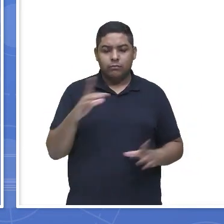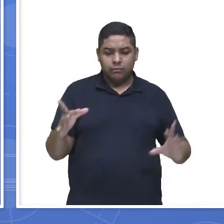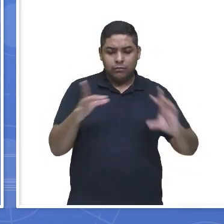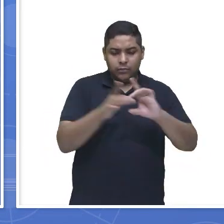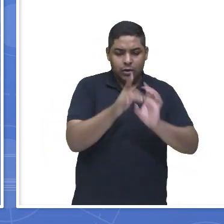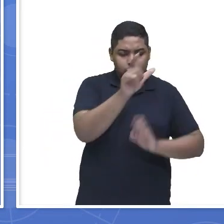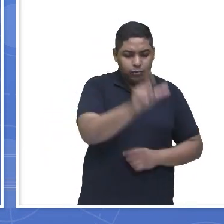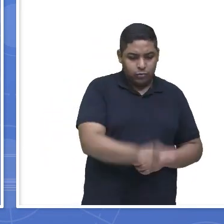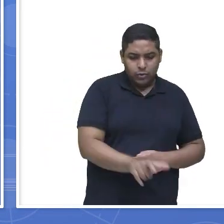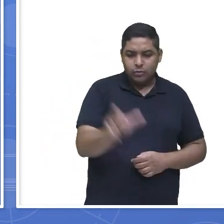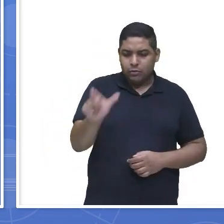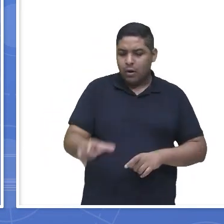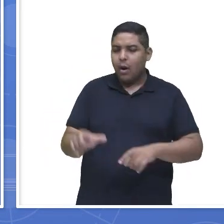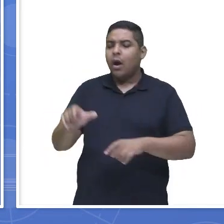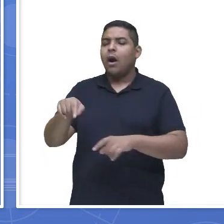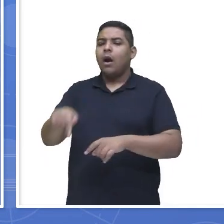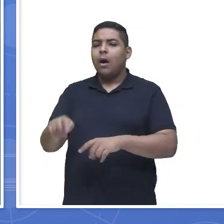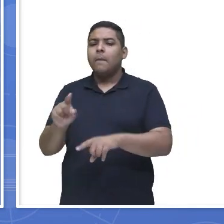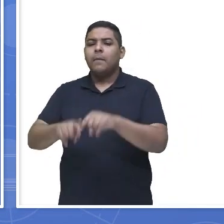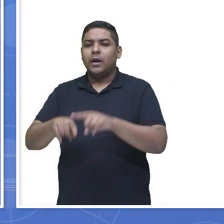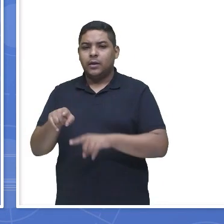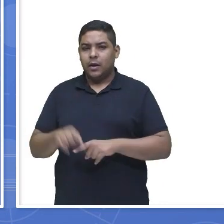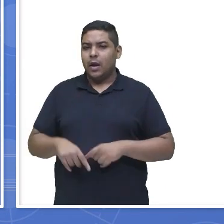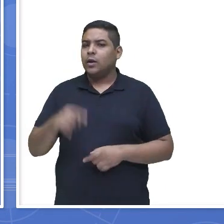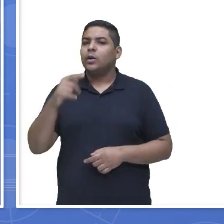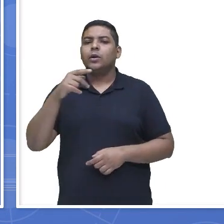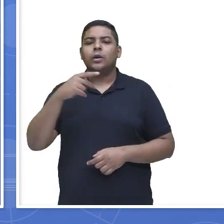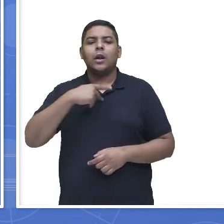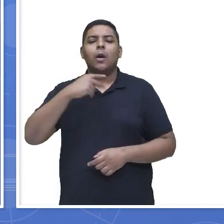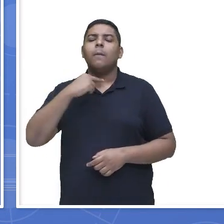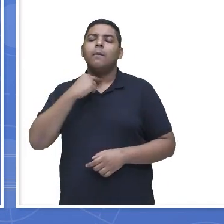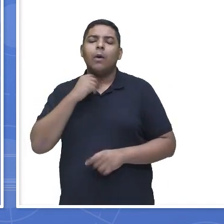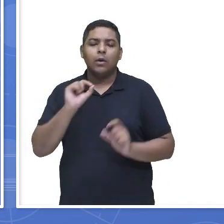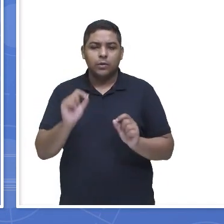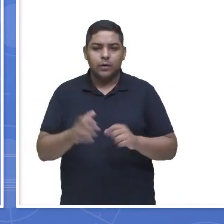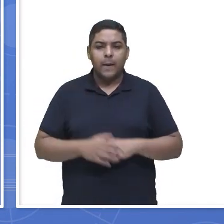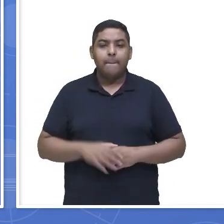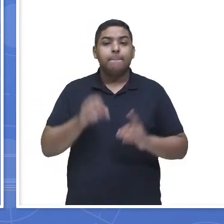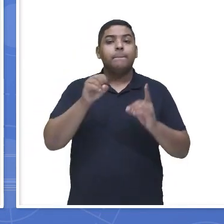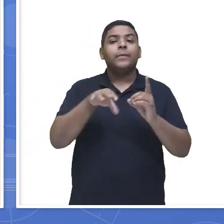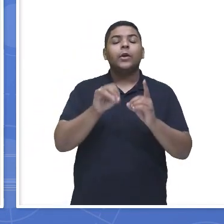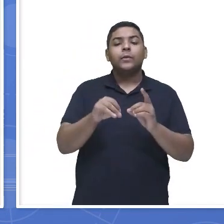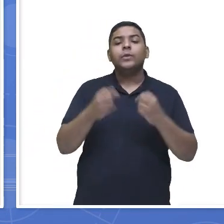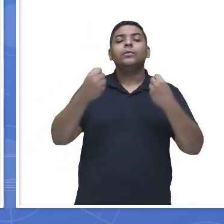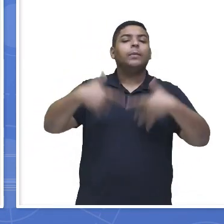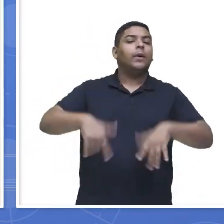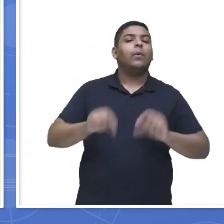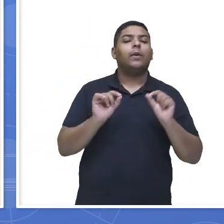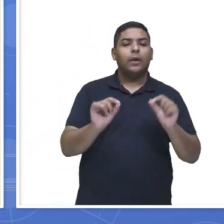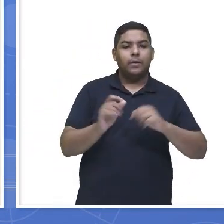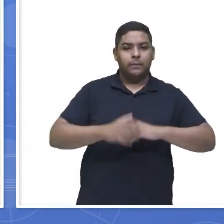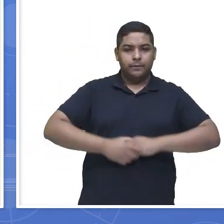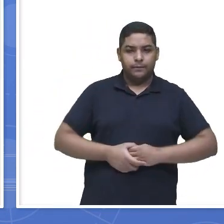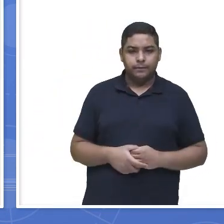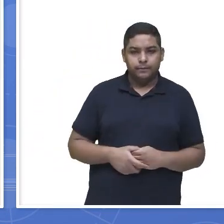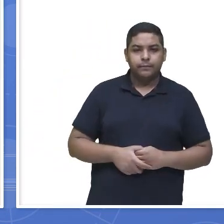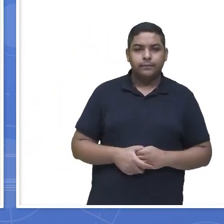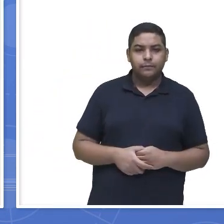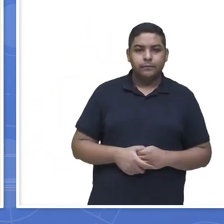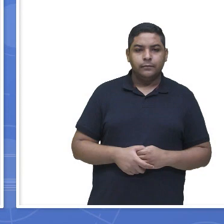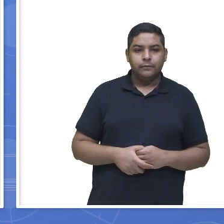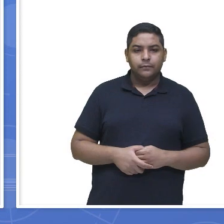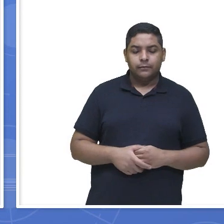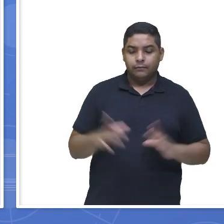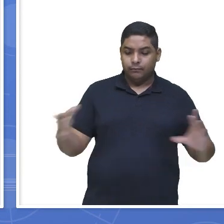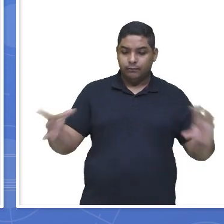sujeito não pode conhecer o objeto? No dogmatismo é diferente. Olha o que o dogmatismo diz para nós. Ele diz que a